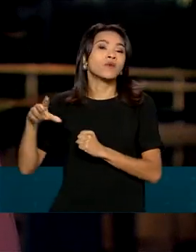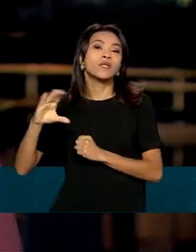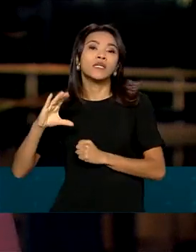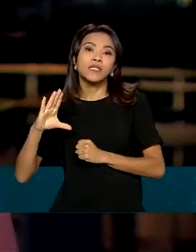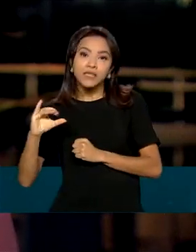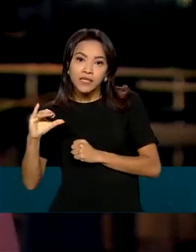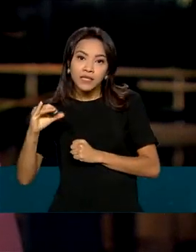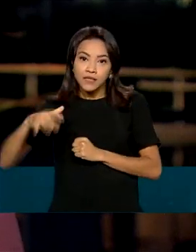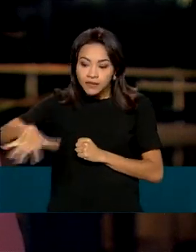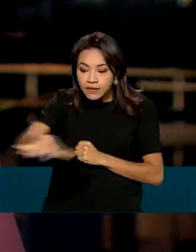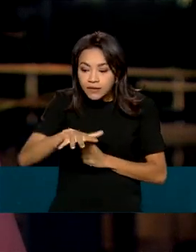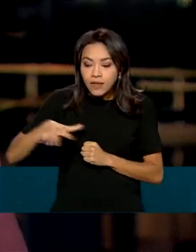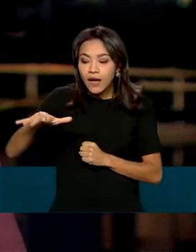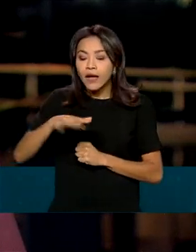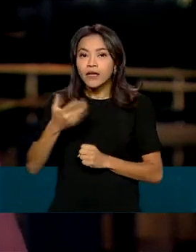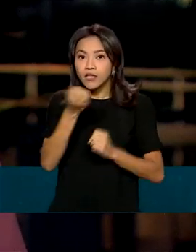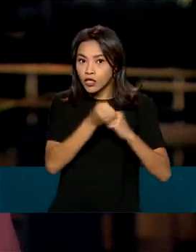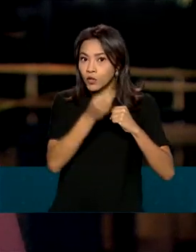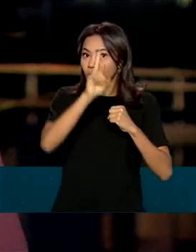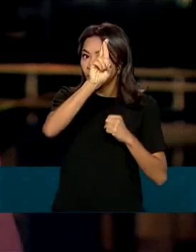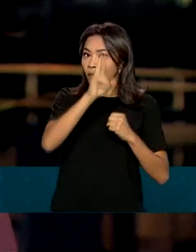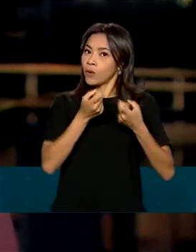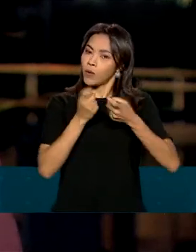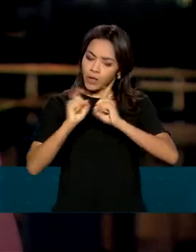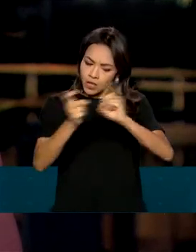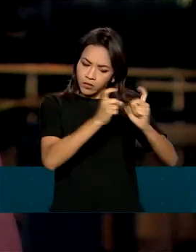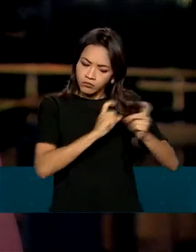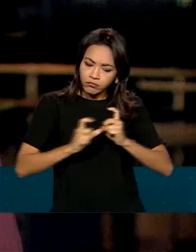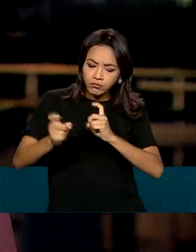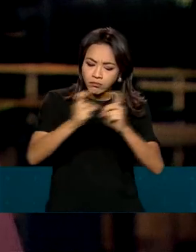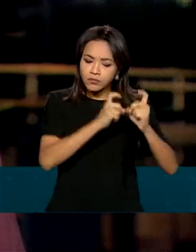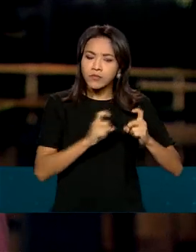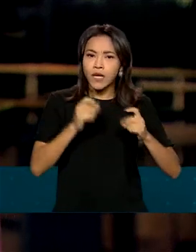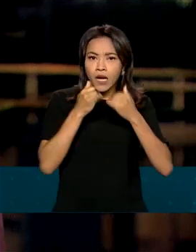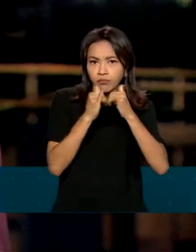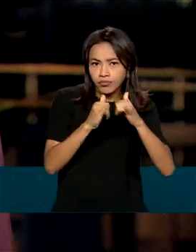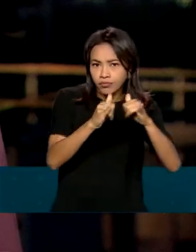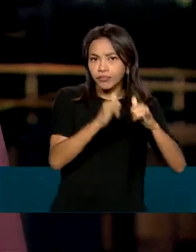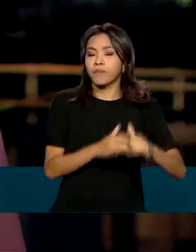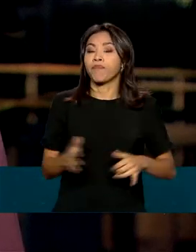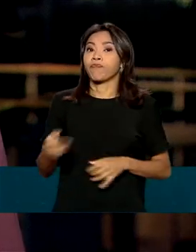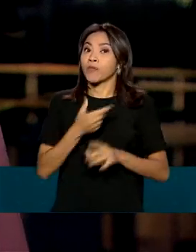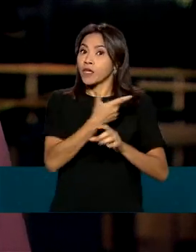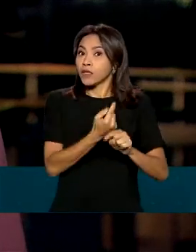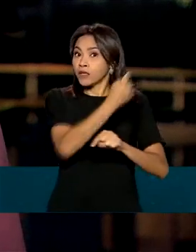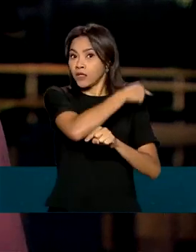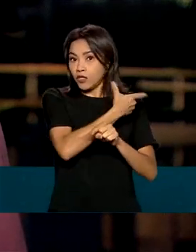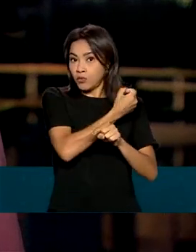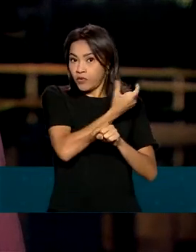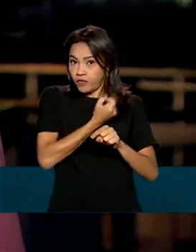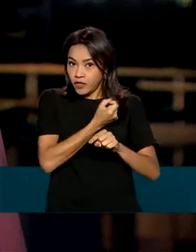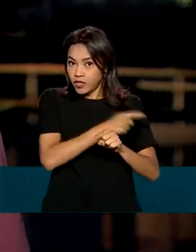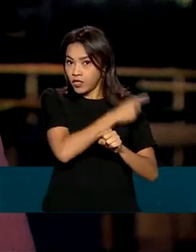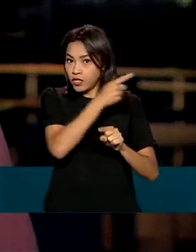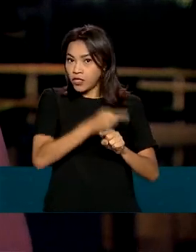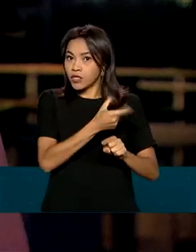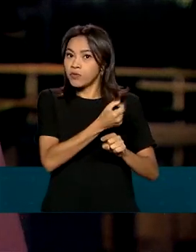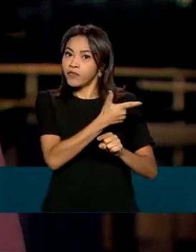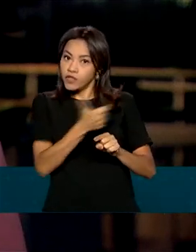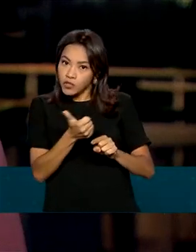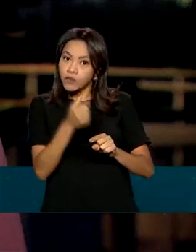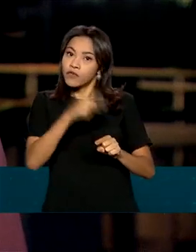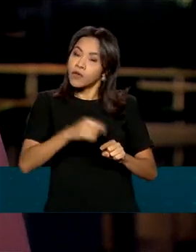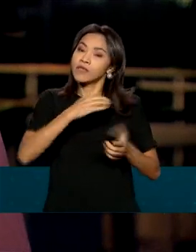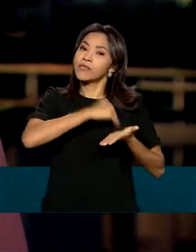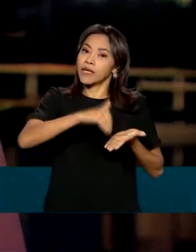de Materiais e doutorado em Planejamento Energético. De 2020 a 2021, foi secretário de Petróleo,